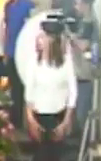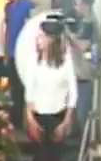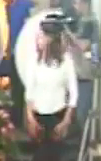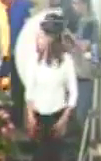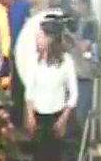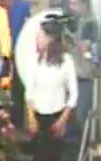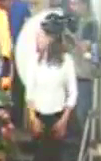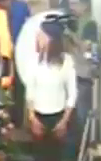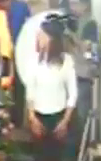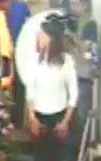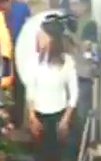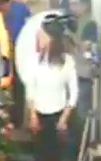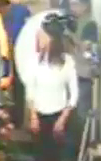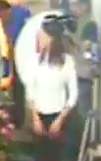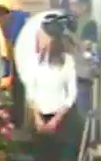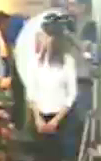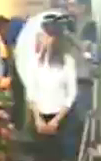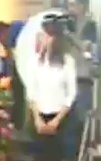Podem sentar-se.